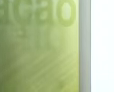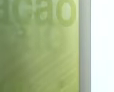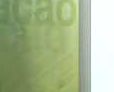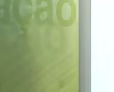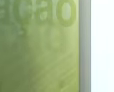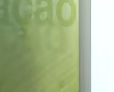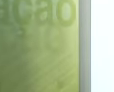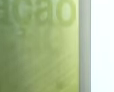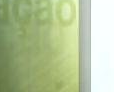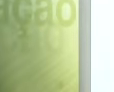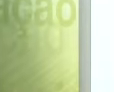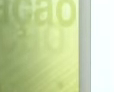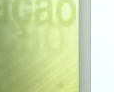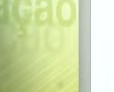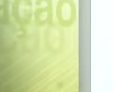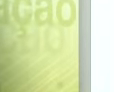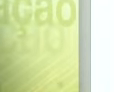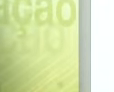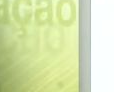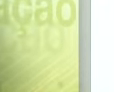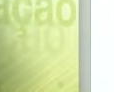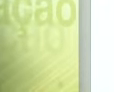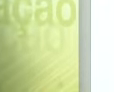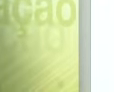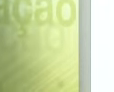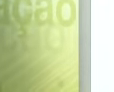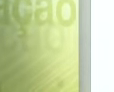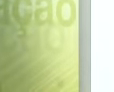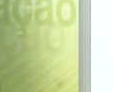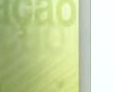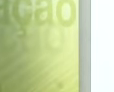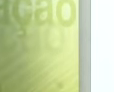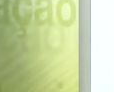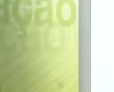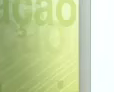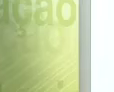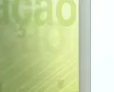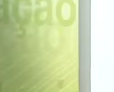A primeira delas é colocar ou descrever o